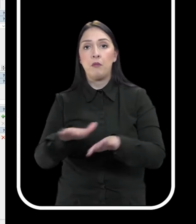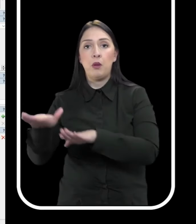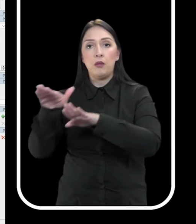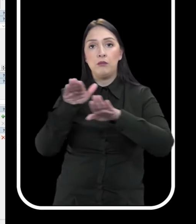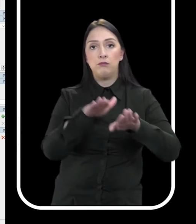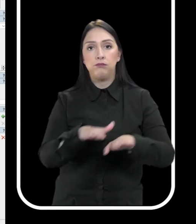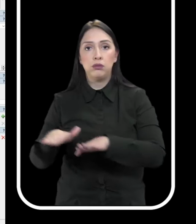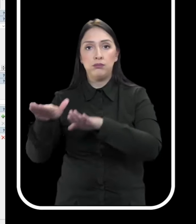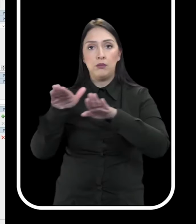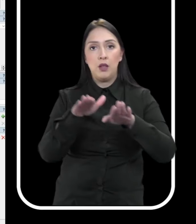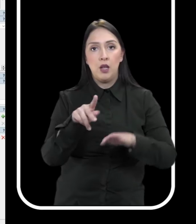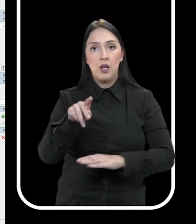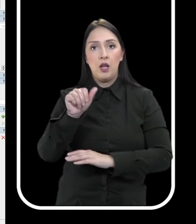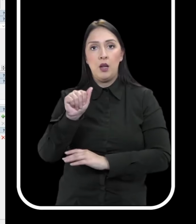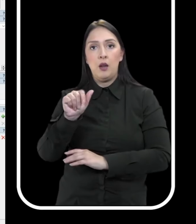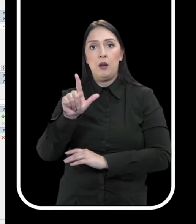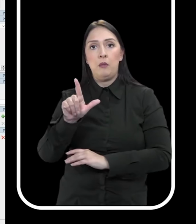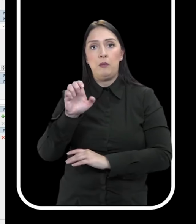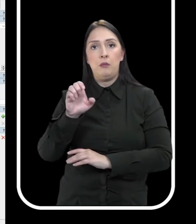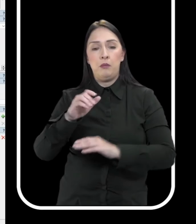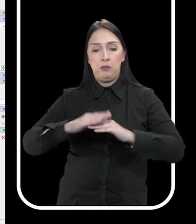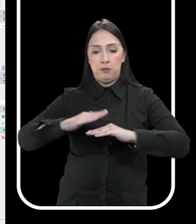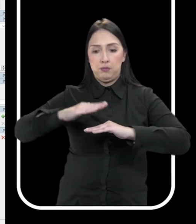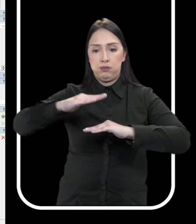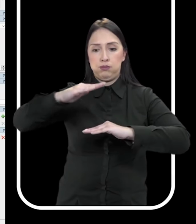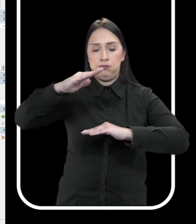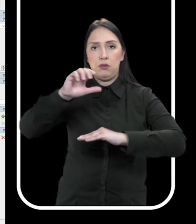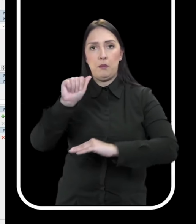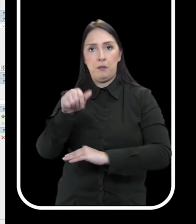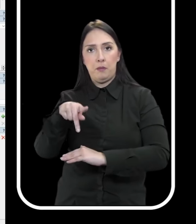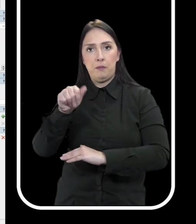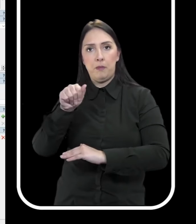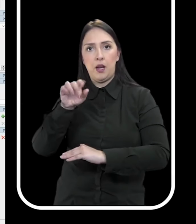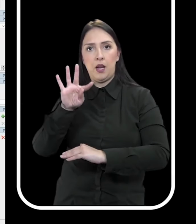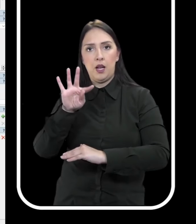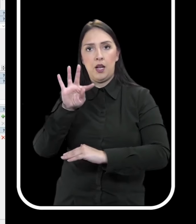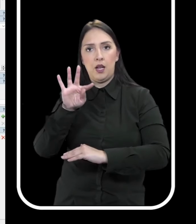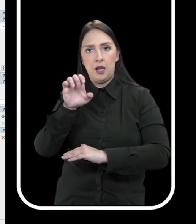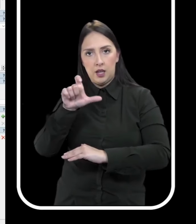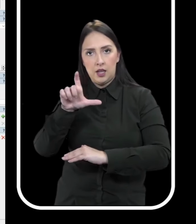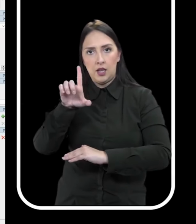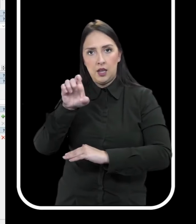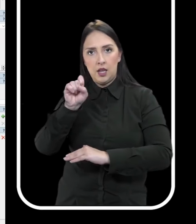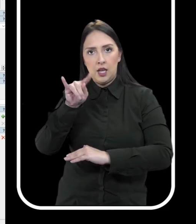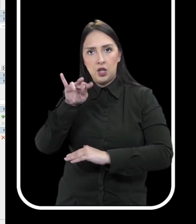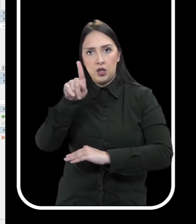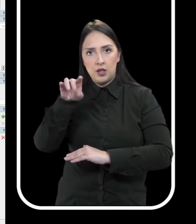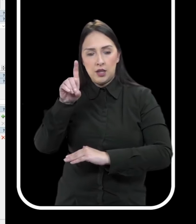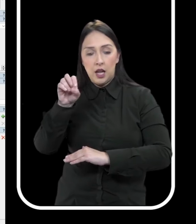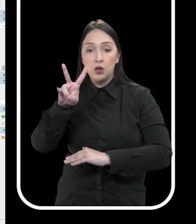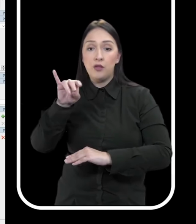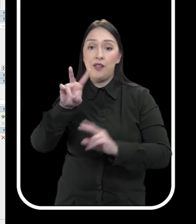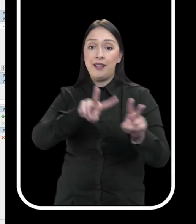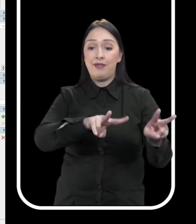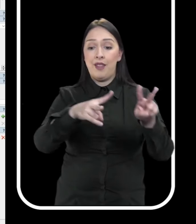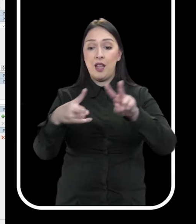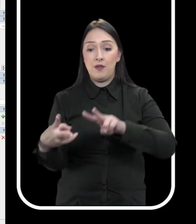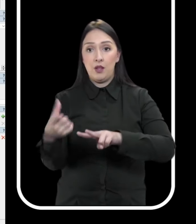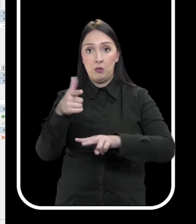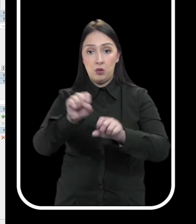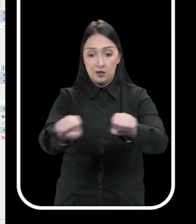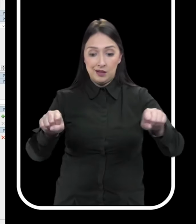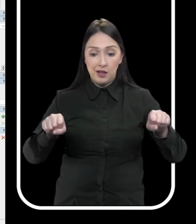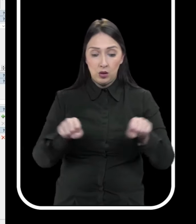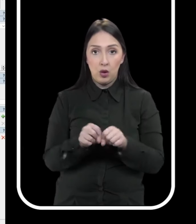ser paletizado, nós temos uma paletizadora aqui, então ele vai ser paletizado, ele vai ser transferido para um outro setor da fábrica, aqui uma